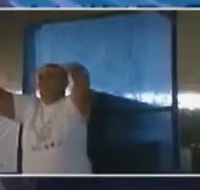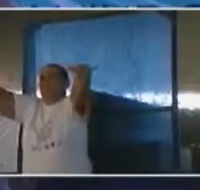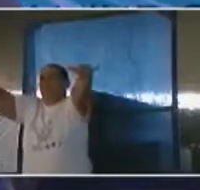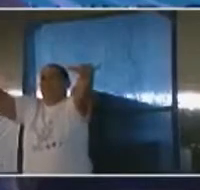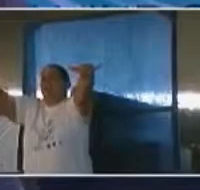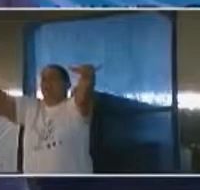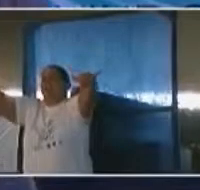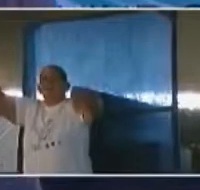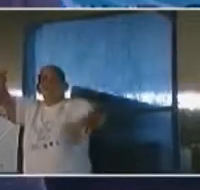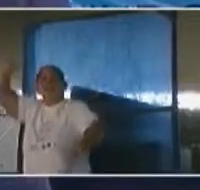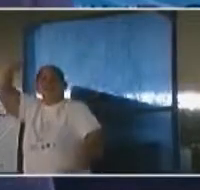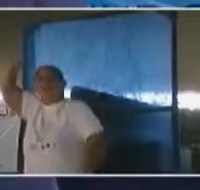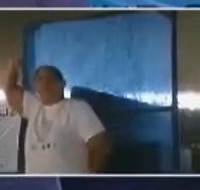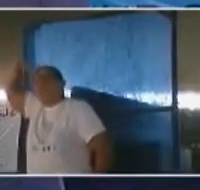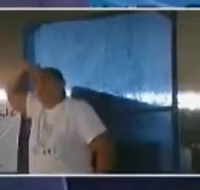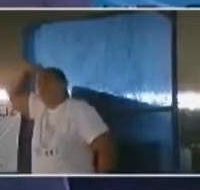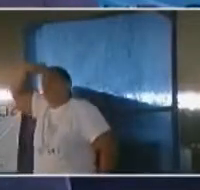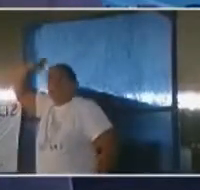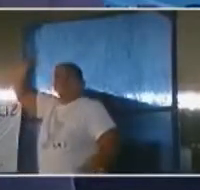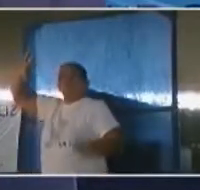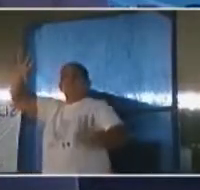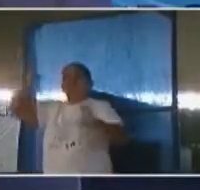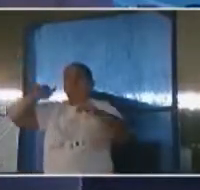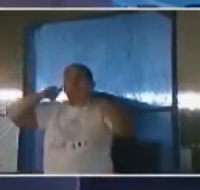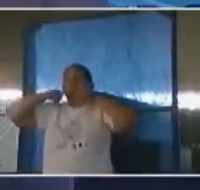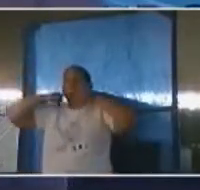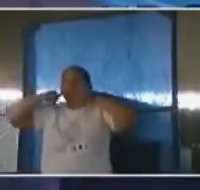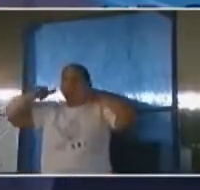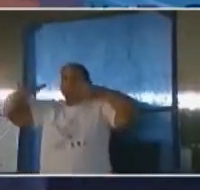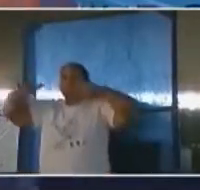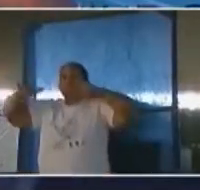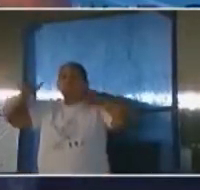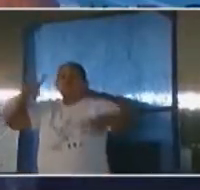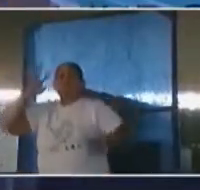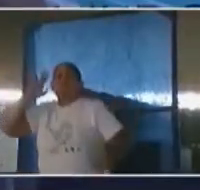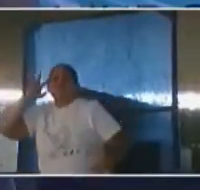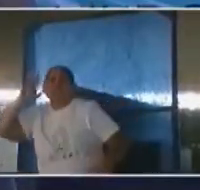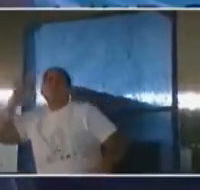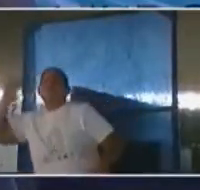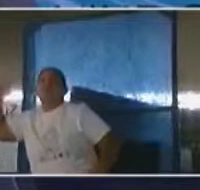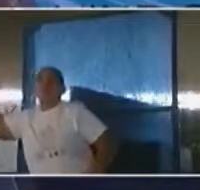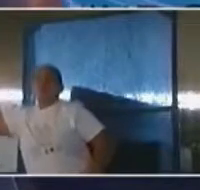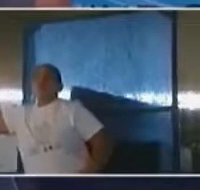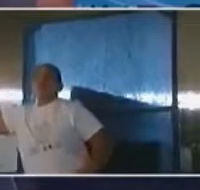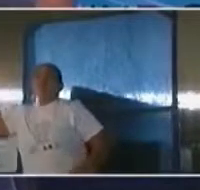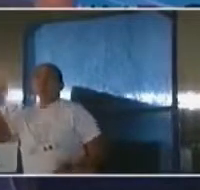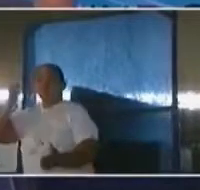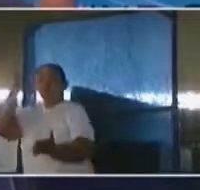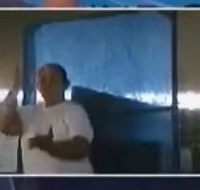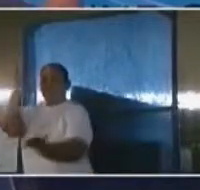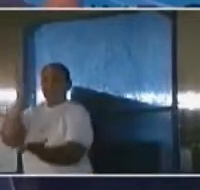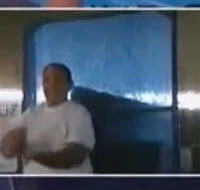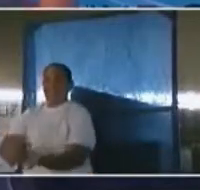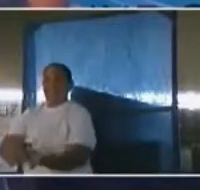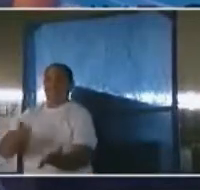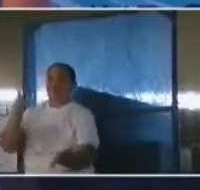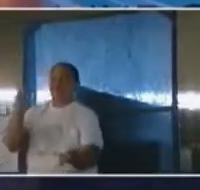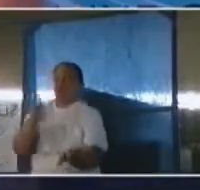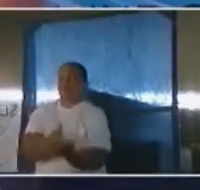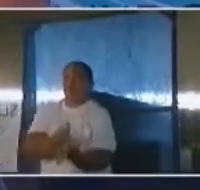belo sonho que muita gente sonhou e que só foi possível, primeiro, porque Deus